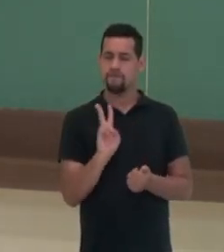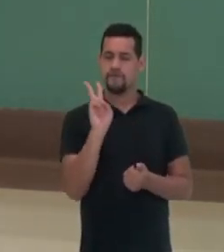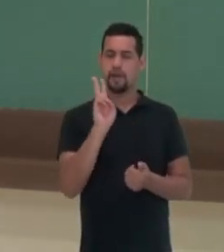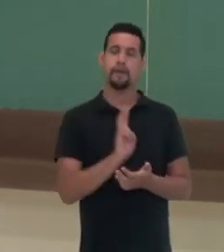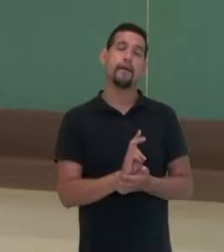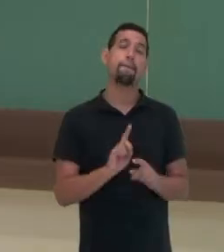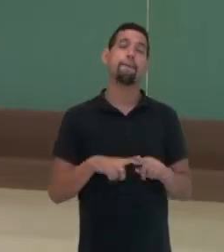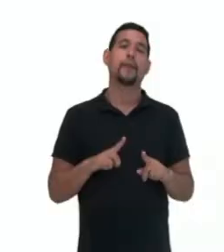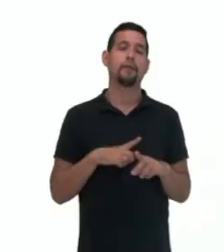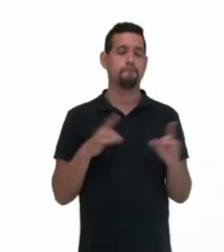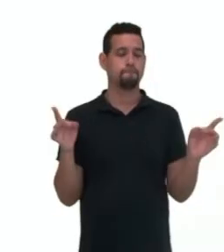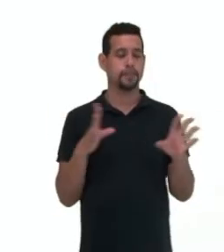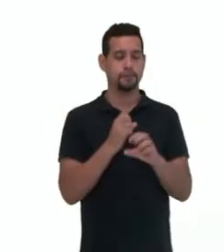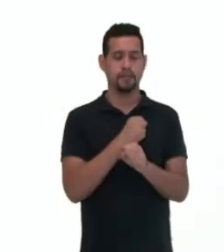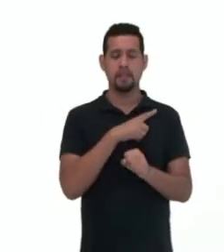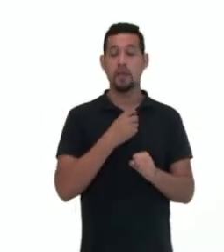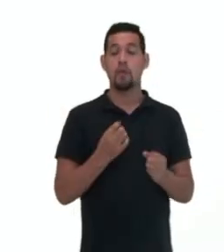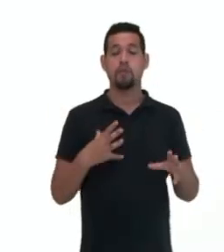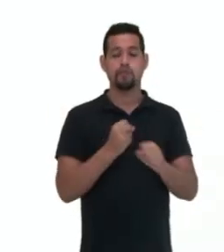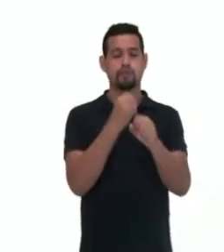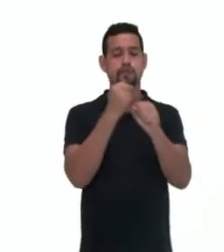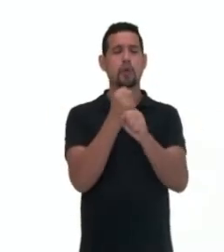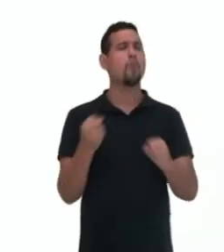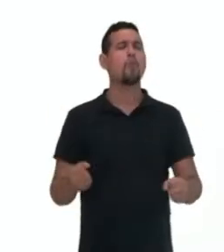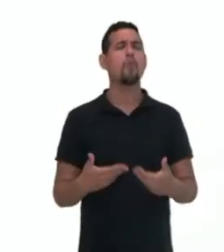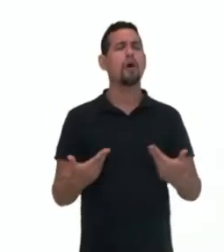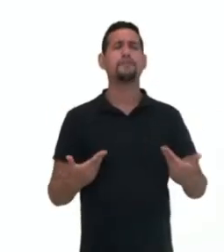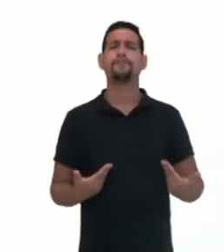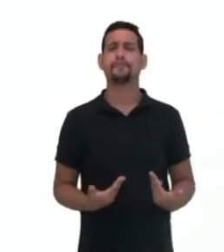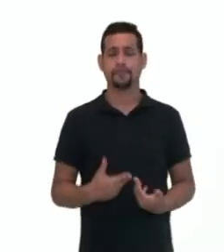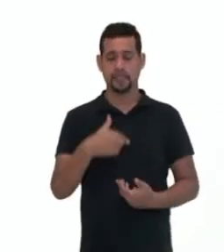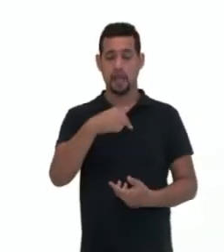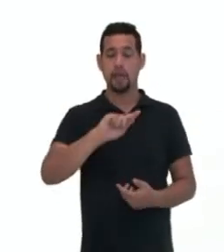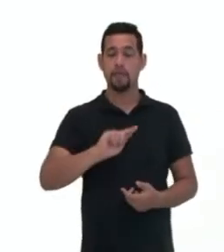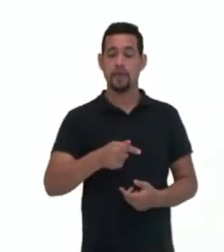aí. Pronto, multiplicou, tem um montante. Qual é o montante? R$